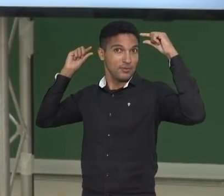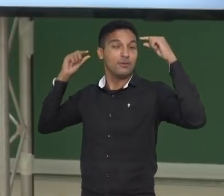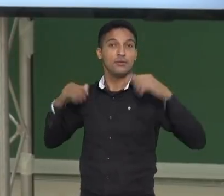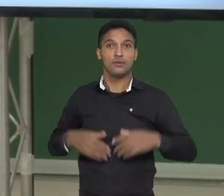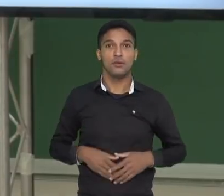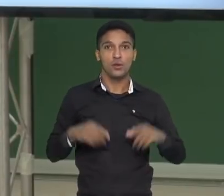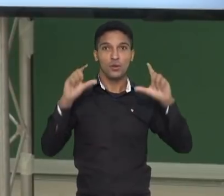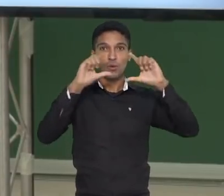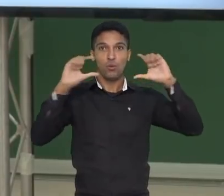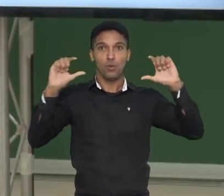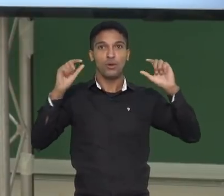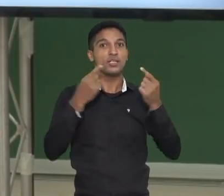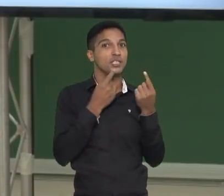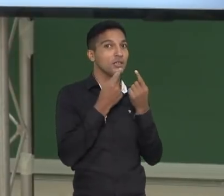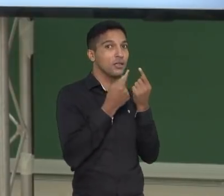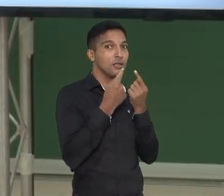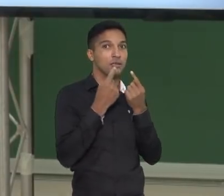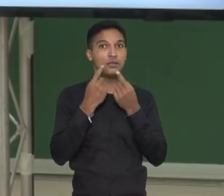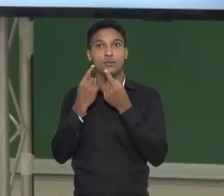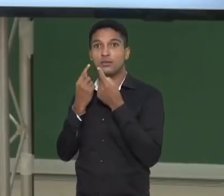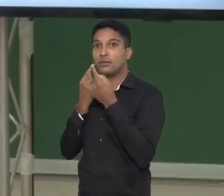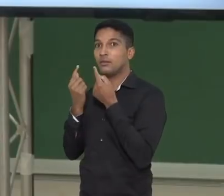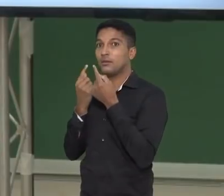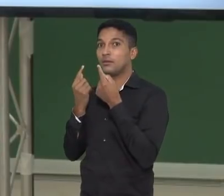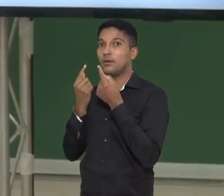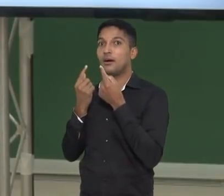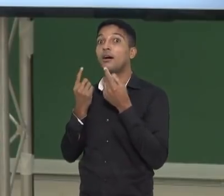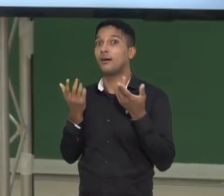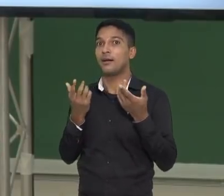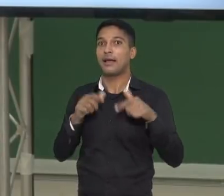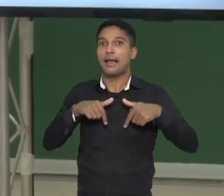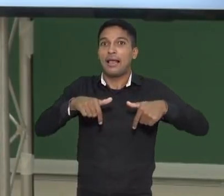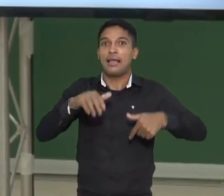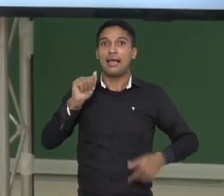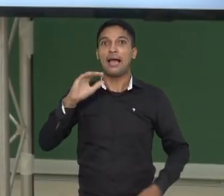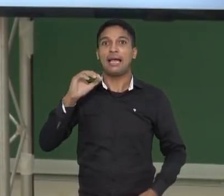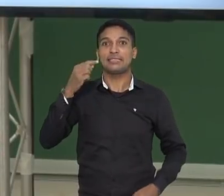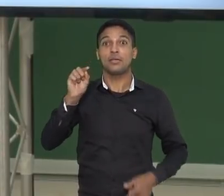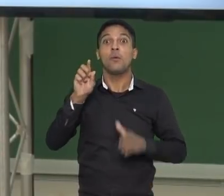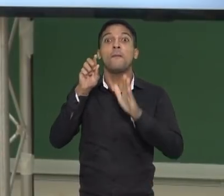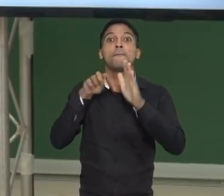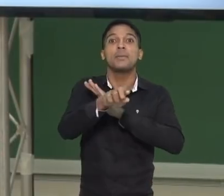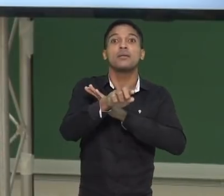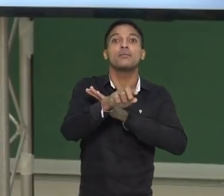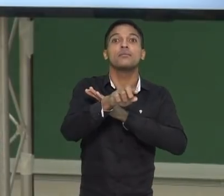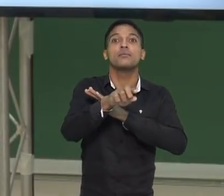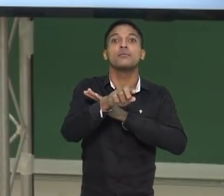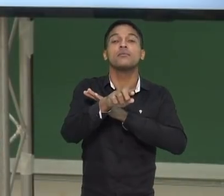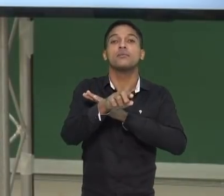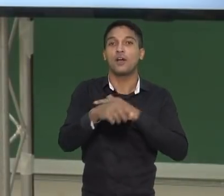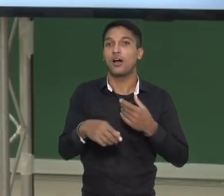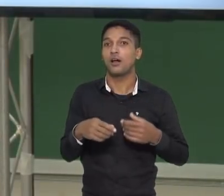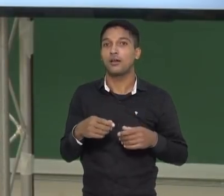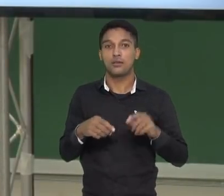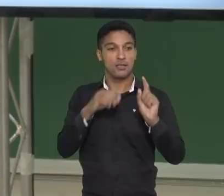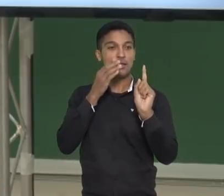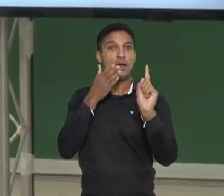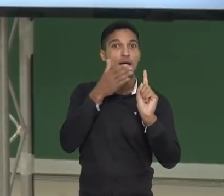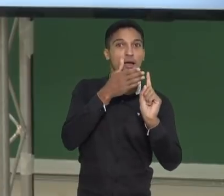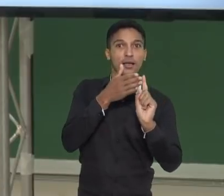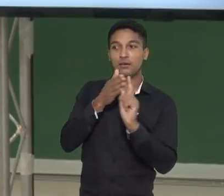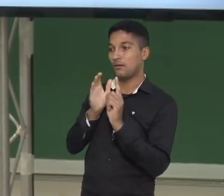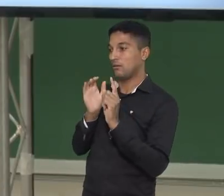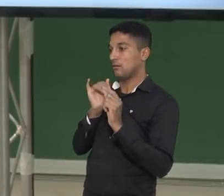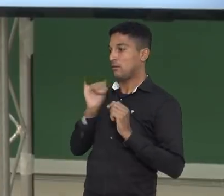se deu o diálogo. Quem fez a ação aqui de perguntar e dizer. Tudo bem? Vamos